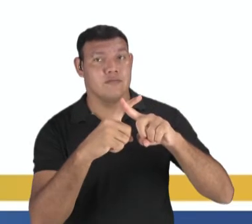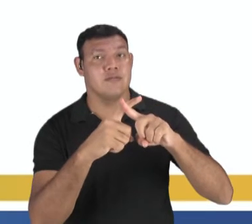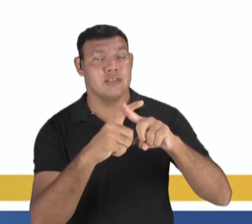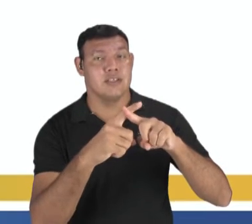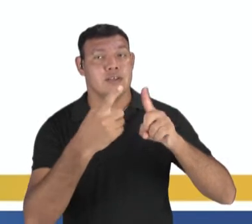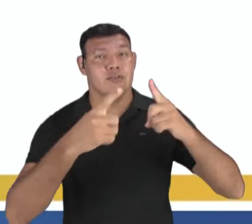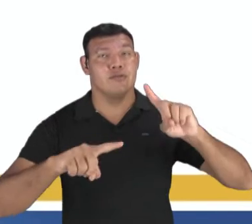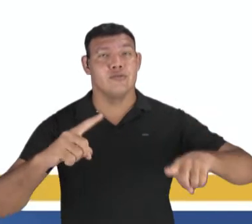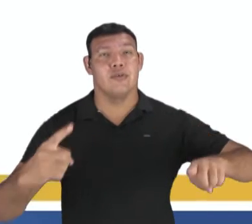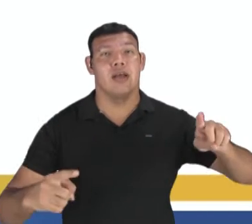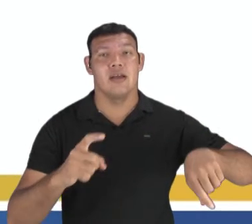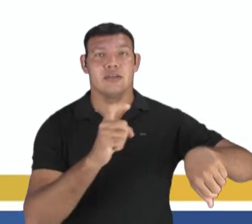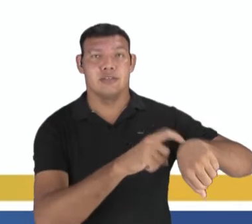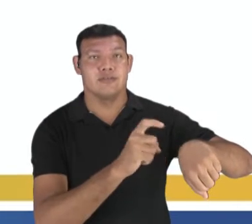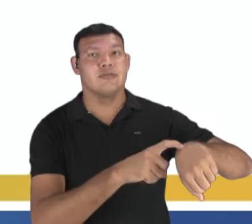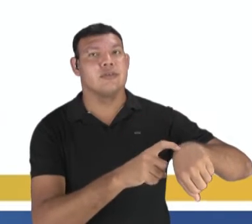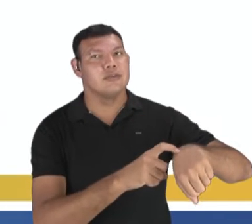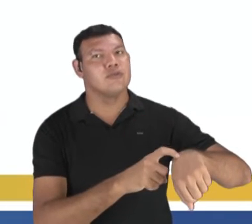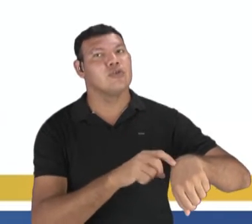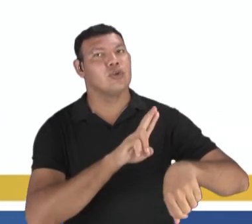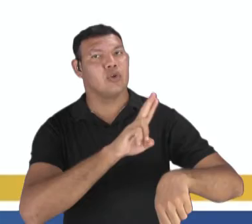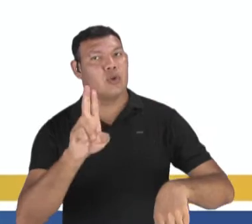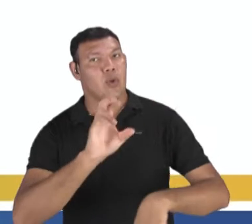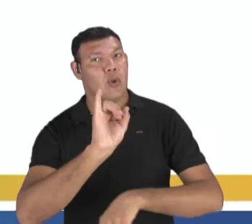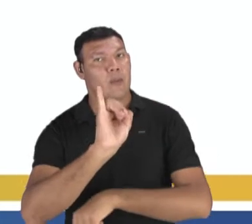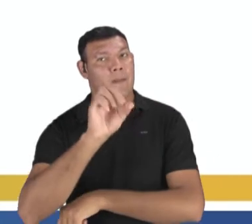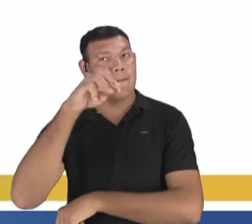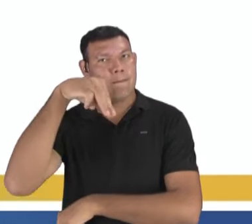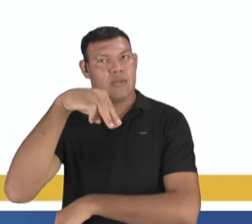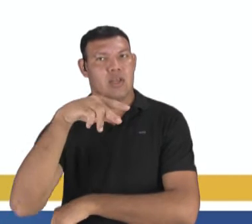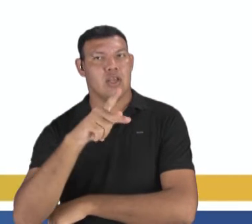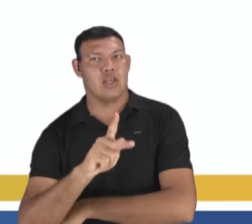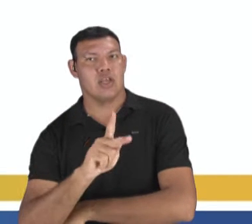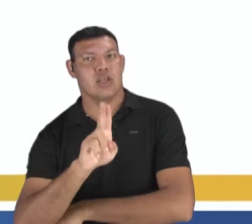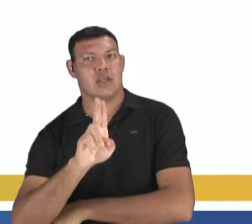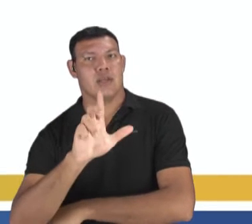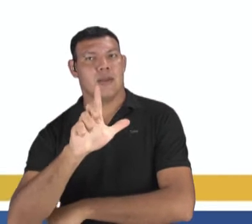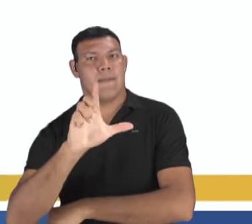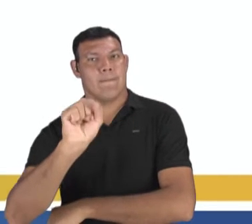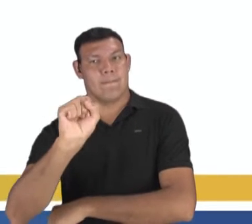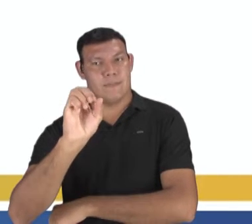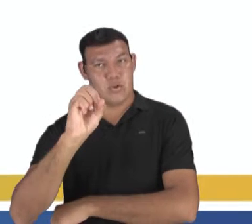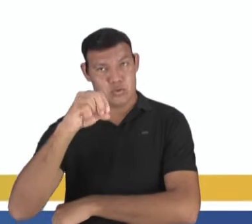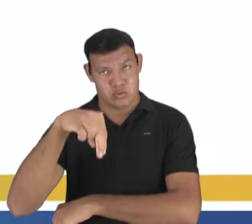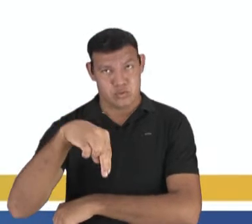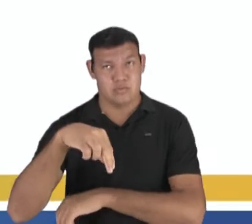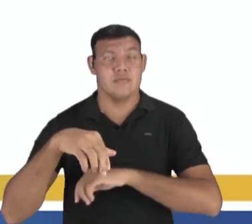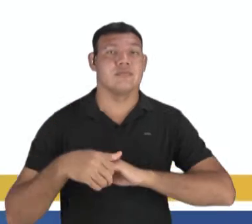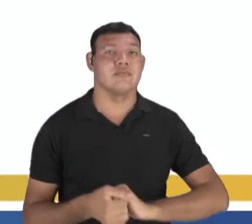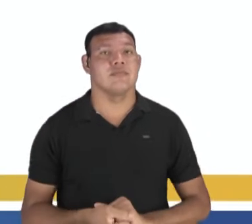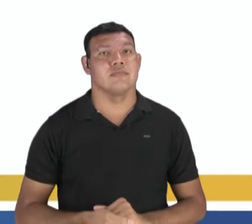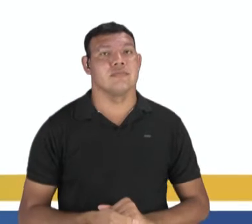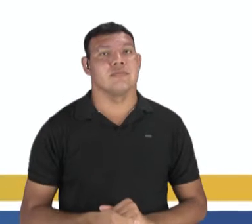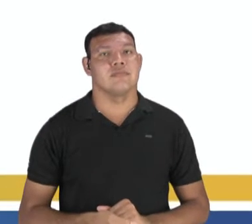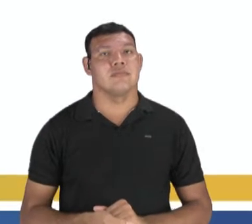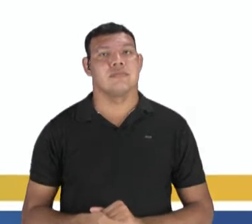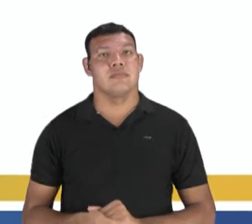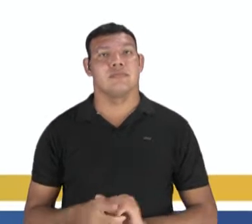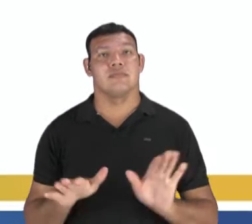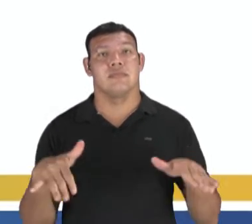O impulso, que nós definimos aqui, ó, certo? Impulso. Então, aqui eu coloco o impulso. Isso aqui,